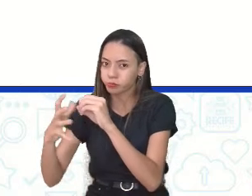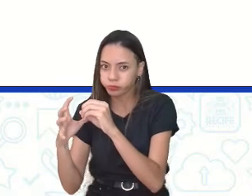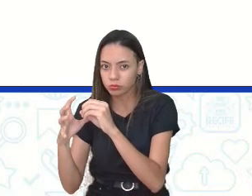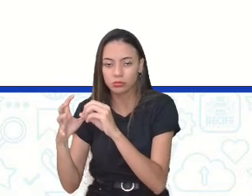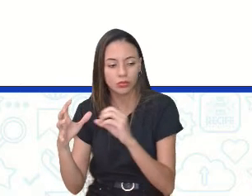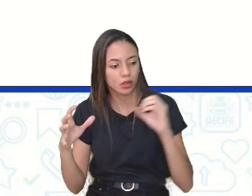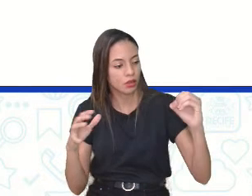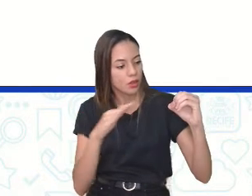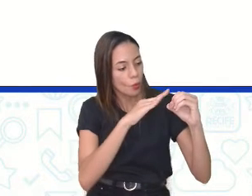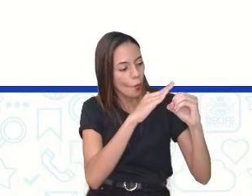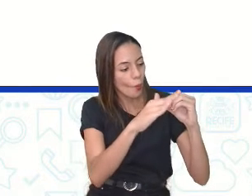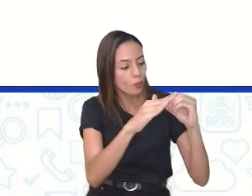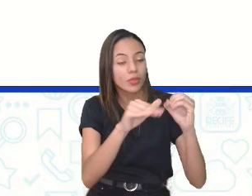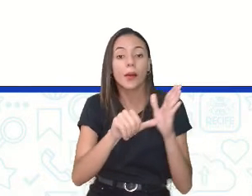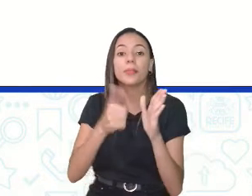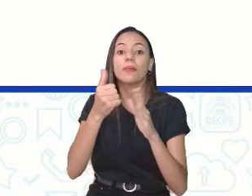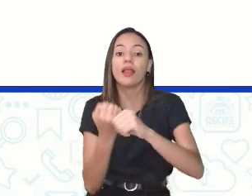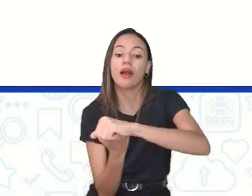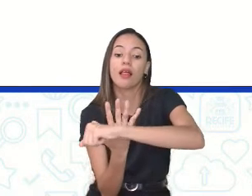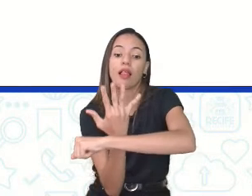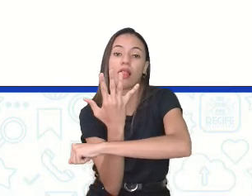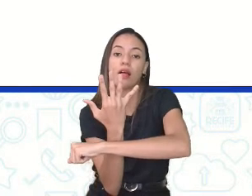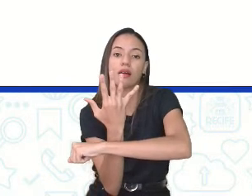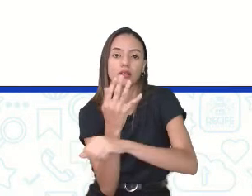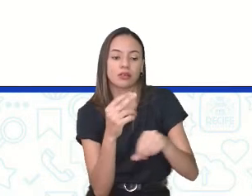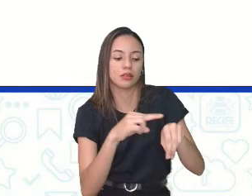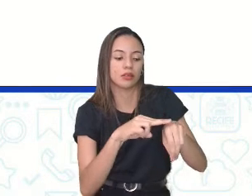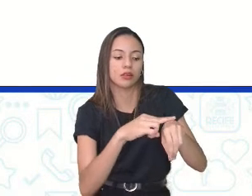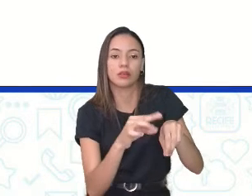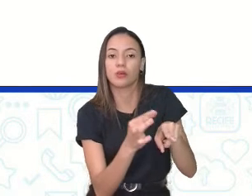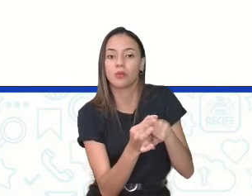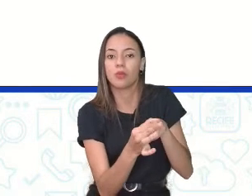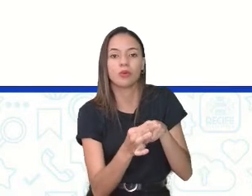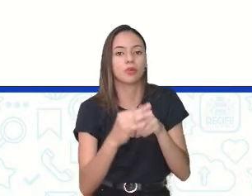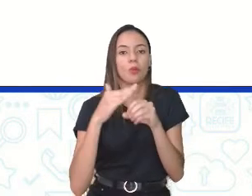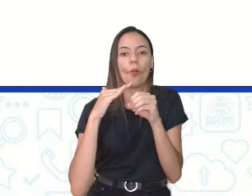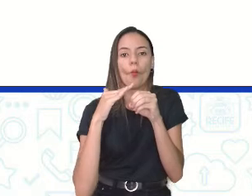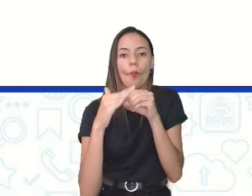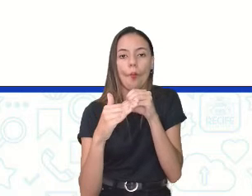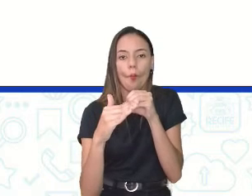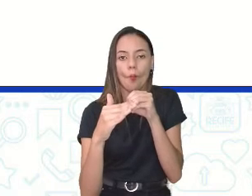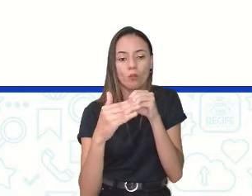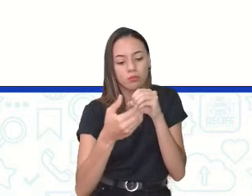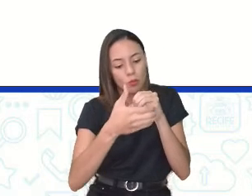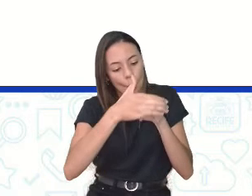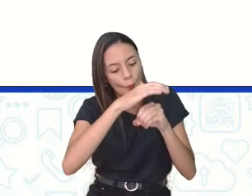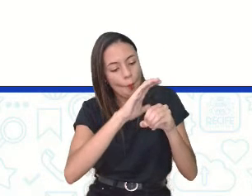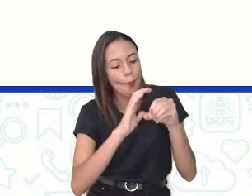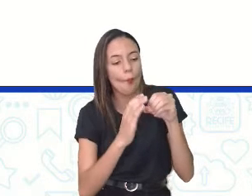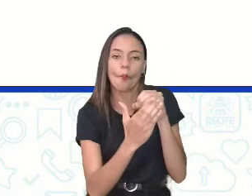veio 100% sementes lisas. Certo? Beleza, então vamos continuar.